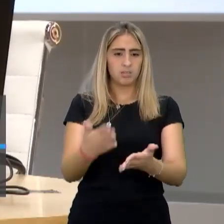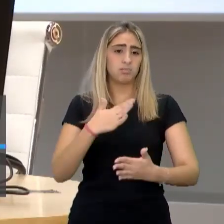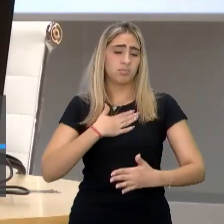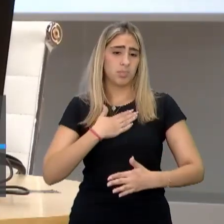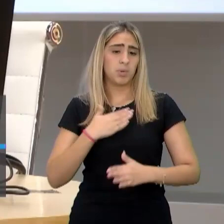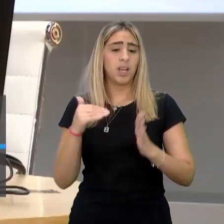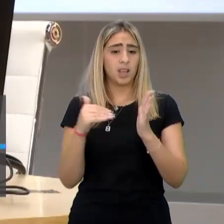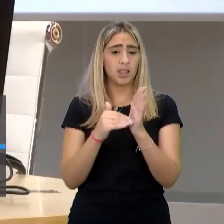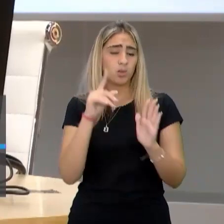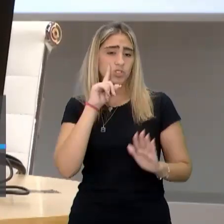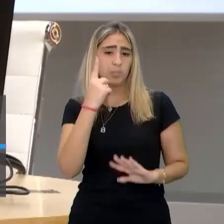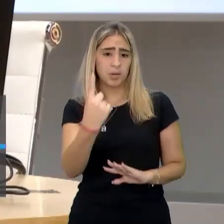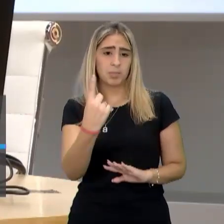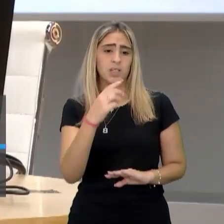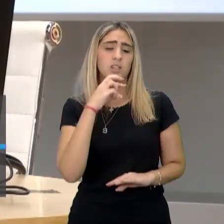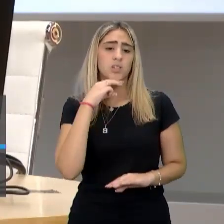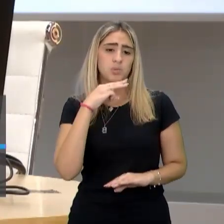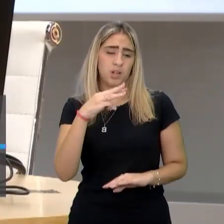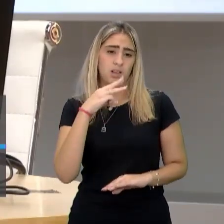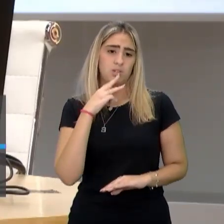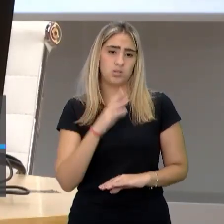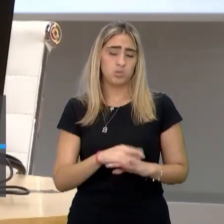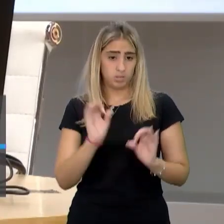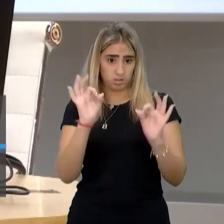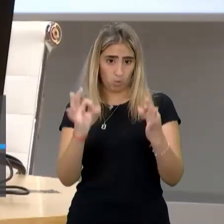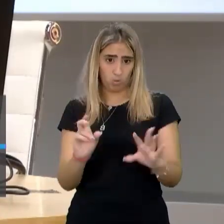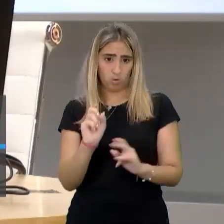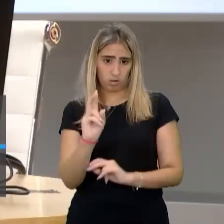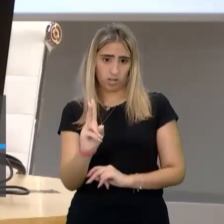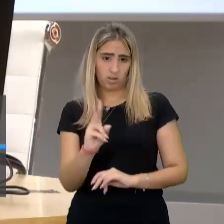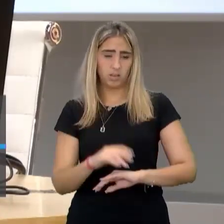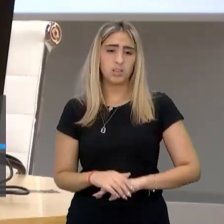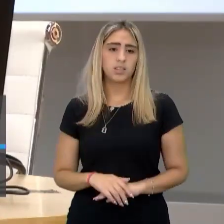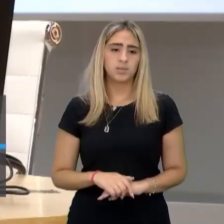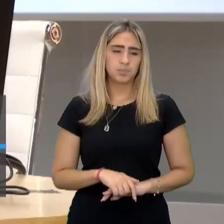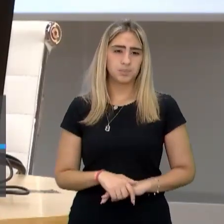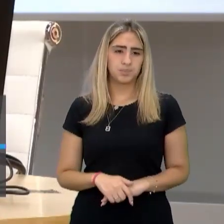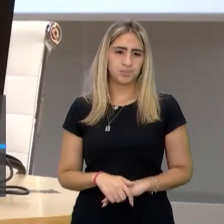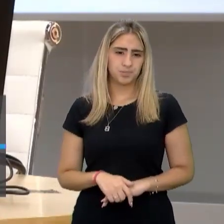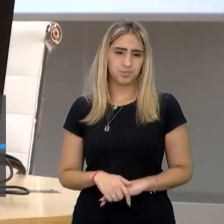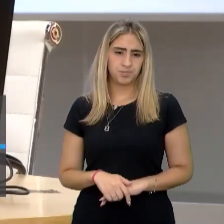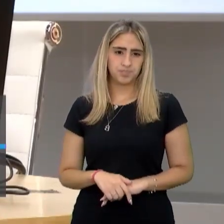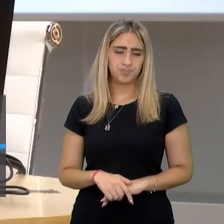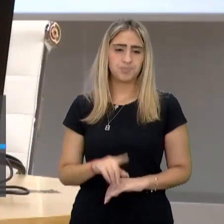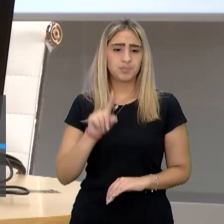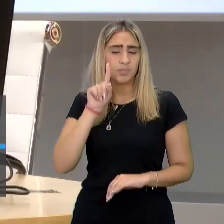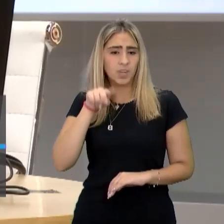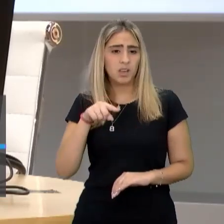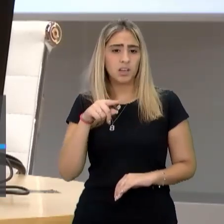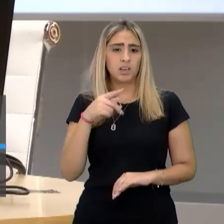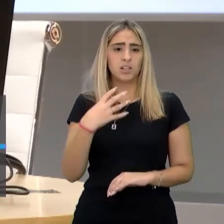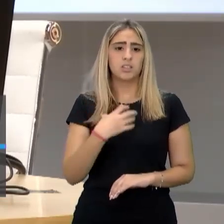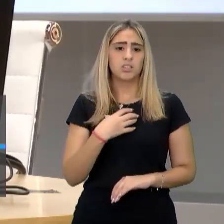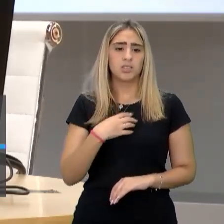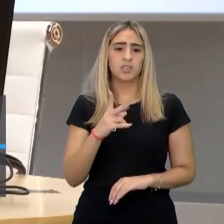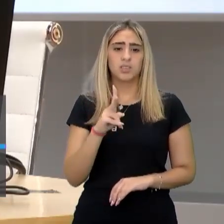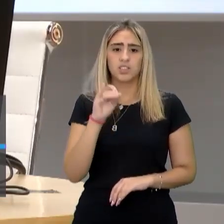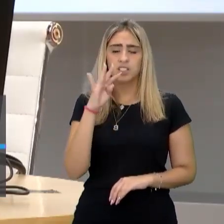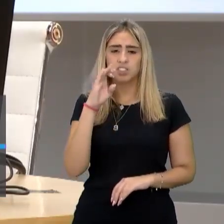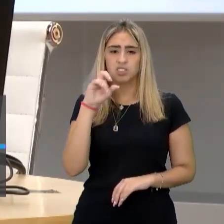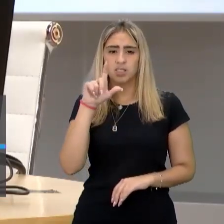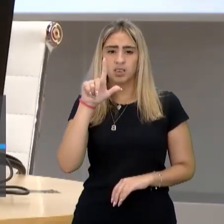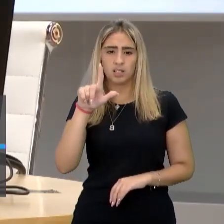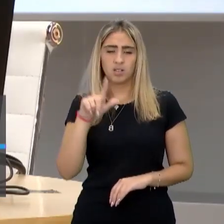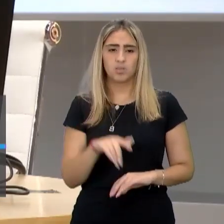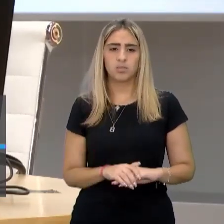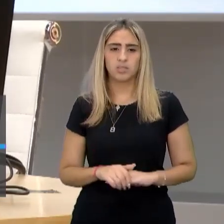mim até o dia 1º de março, certo? Então, é um alinhamento vertical, porque é uma demanda, né, que está